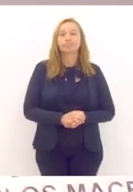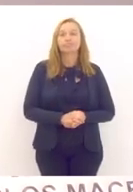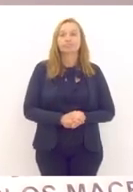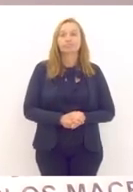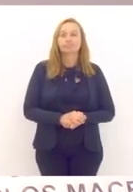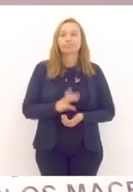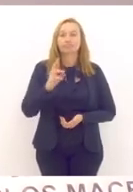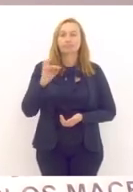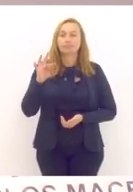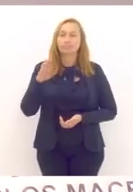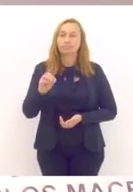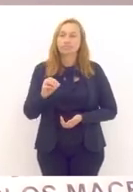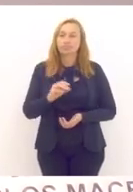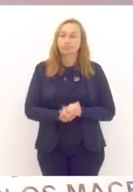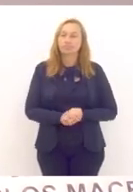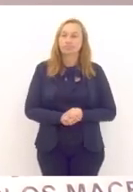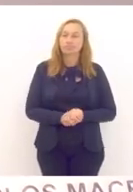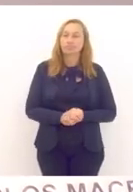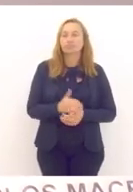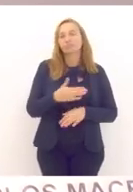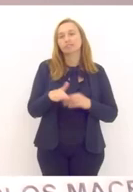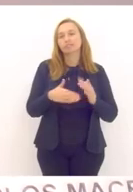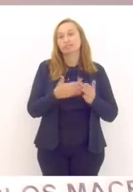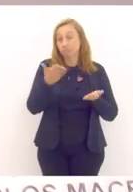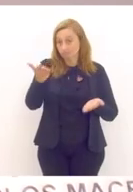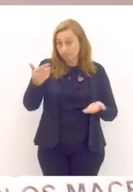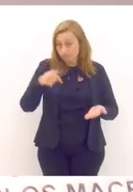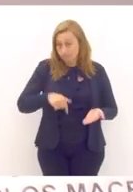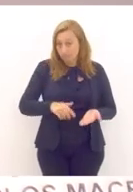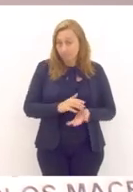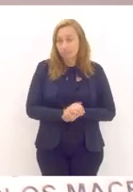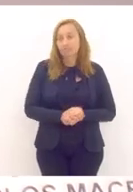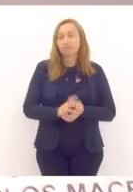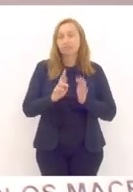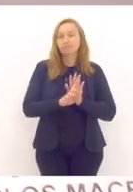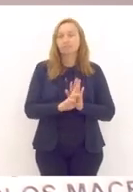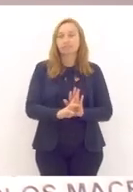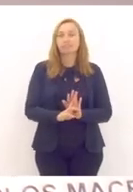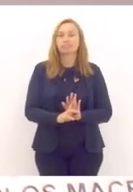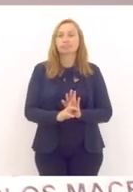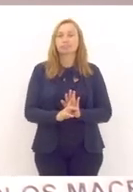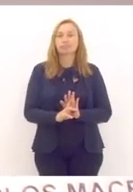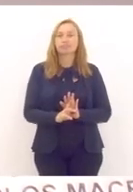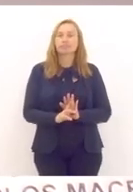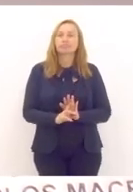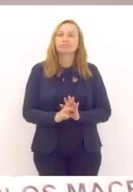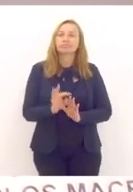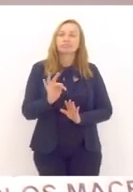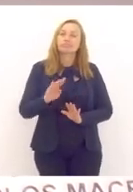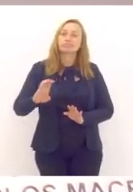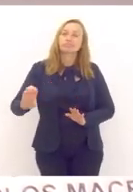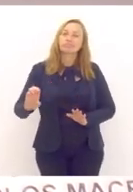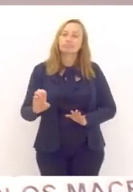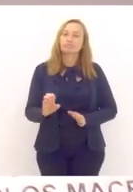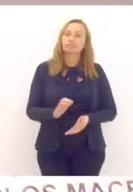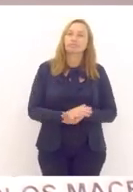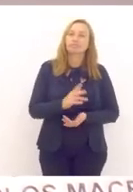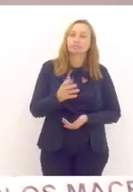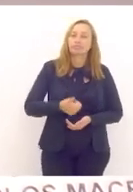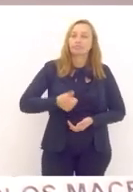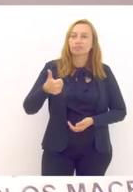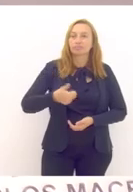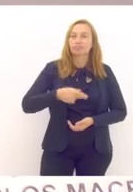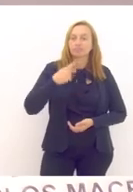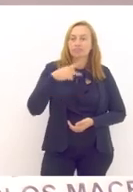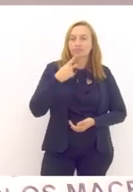Renato Monteiro e a todos os presentes, representantes do Tribunal de Contas. Falar por último, primeiro eu quero dizer, presidente, que eu